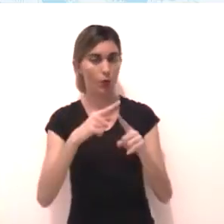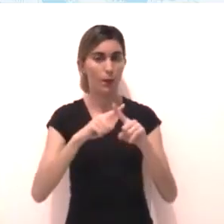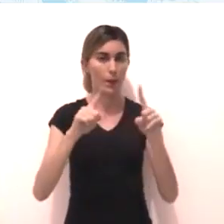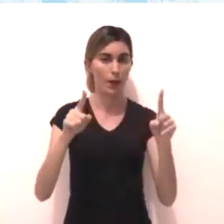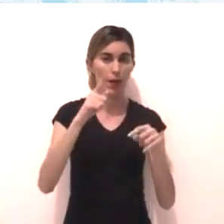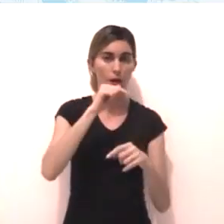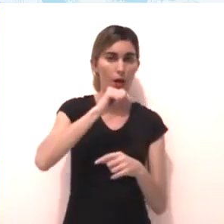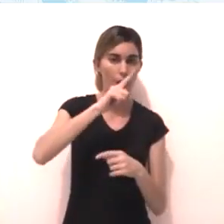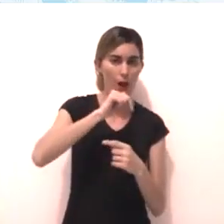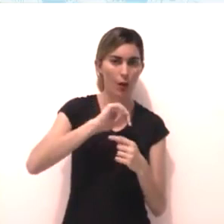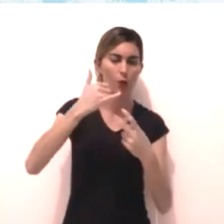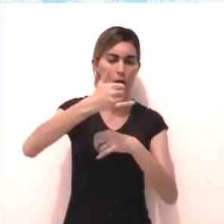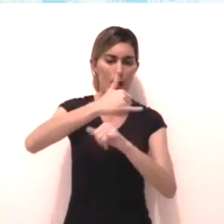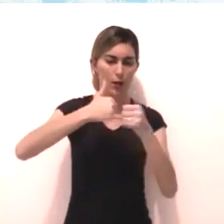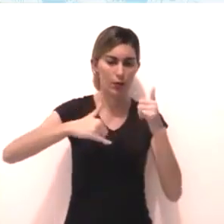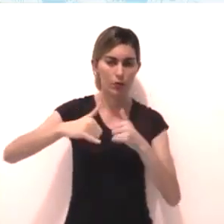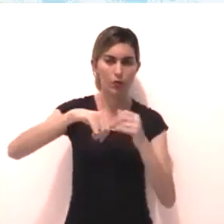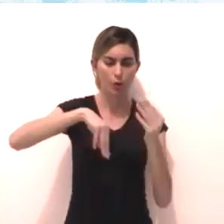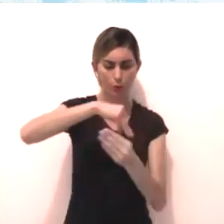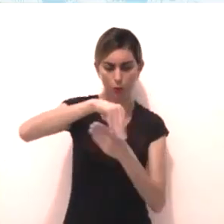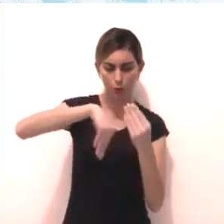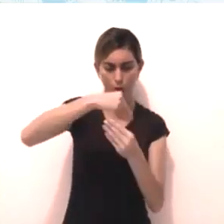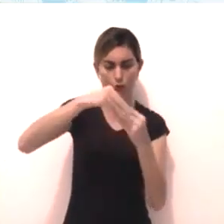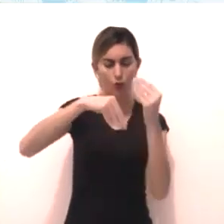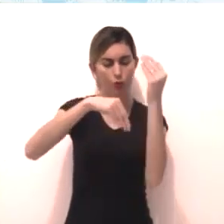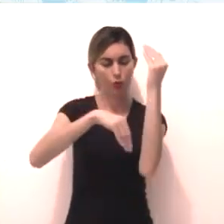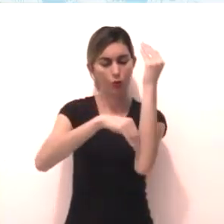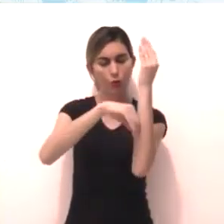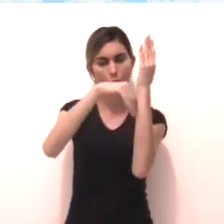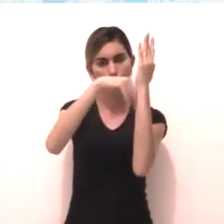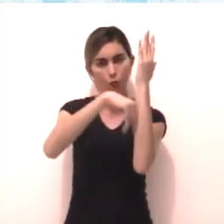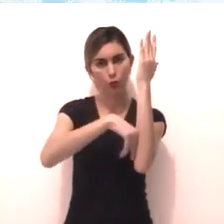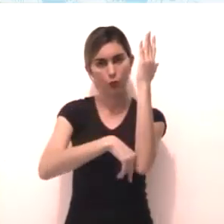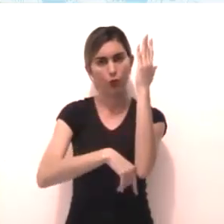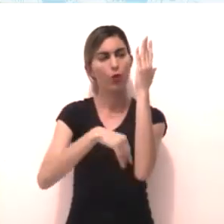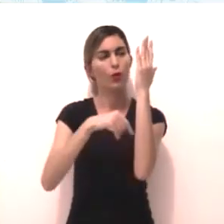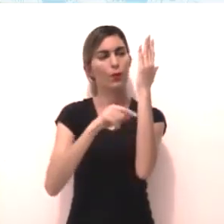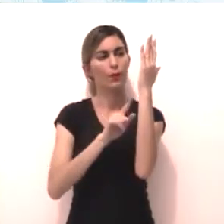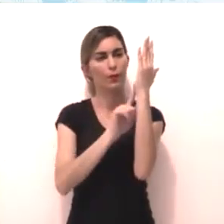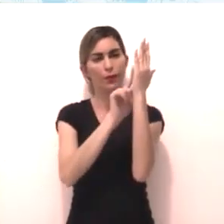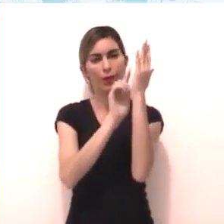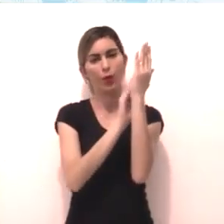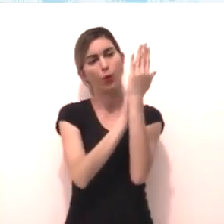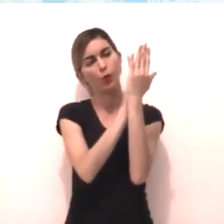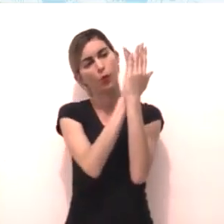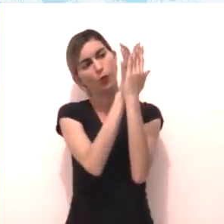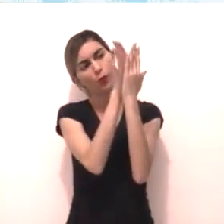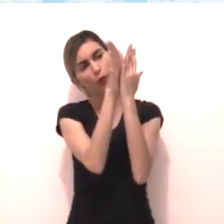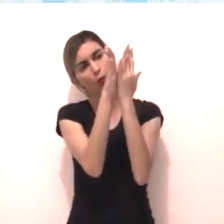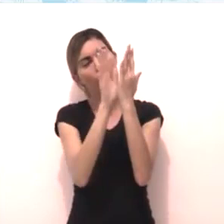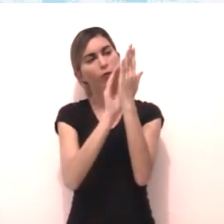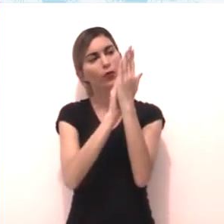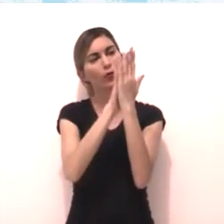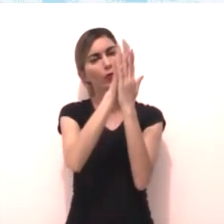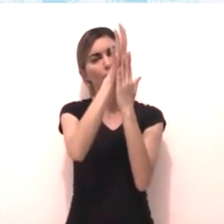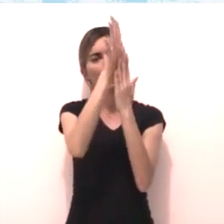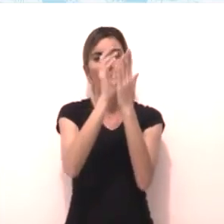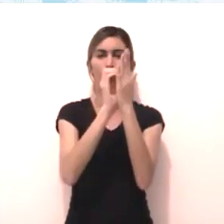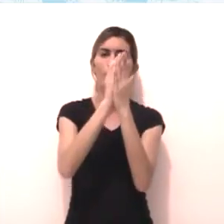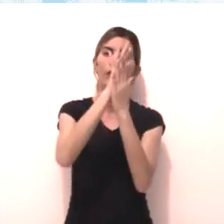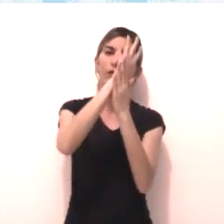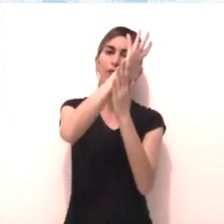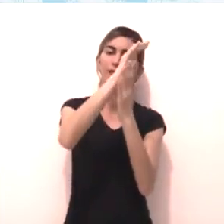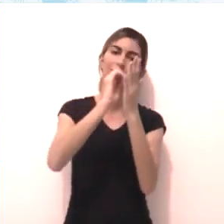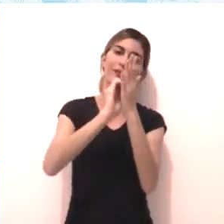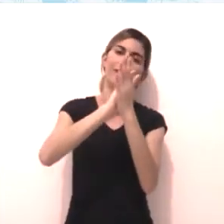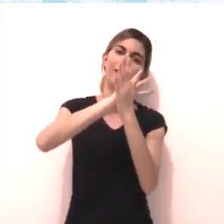água e a energia solar no interior da célula da folha da planta vai realizar o processo de